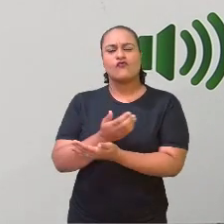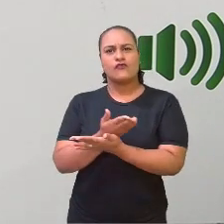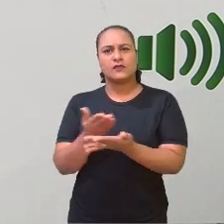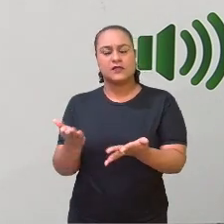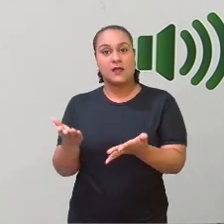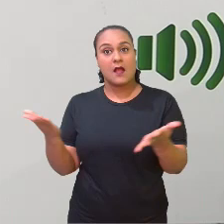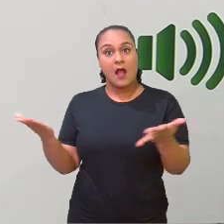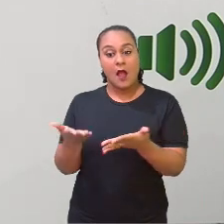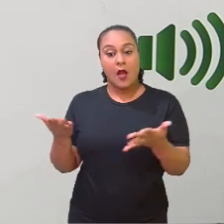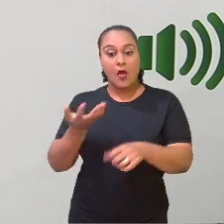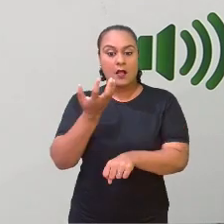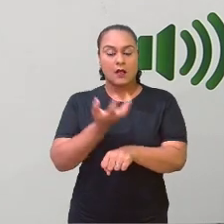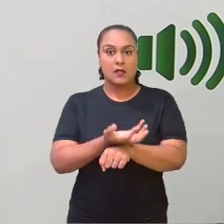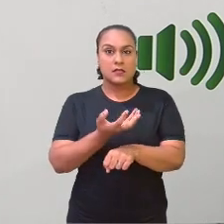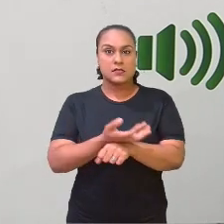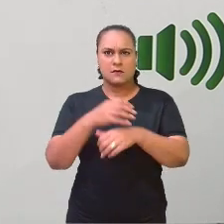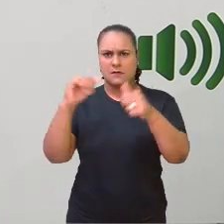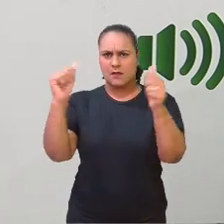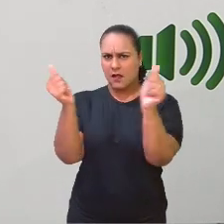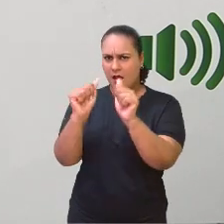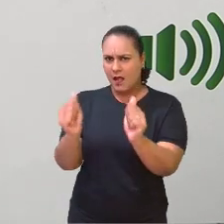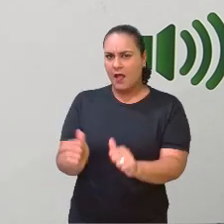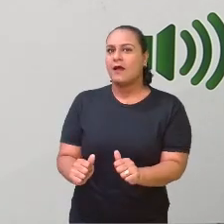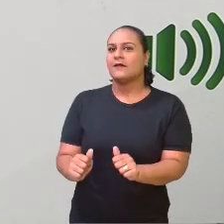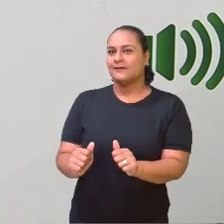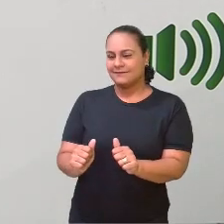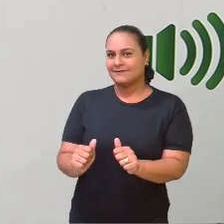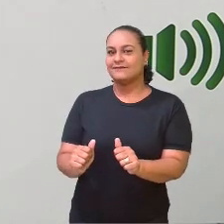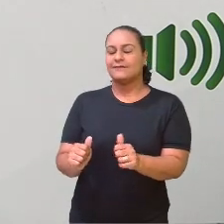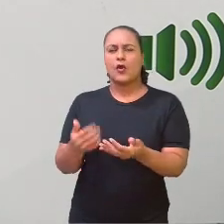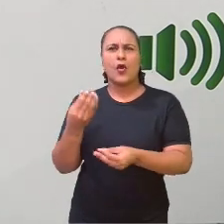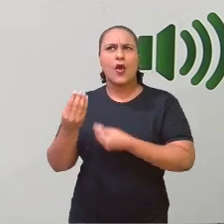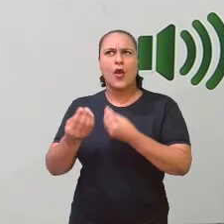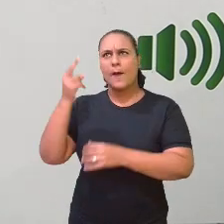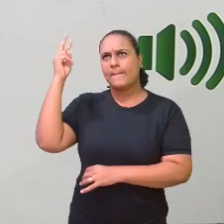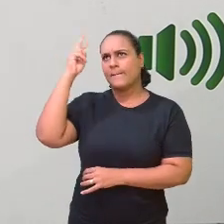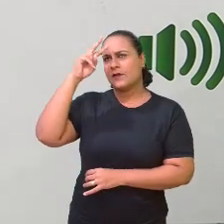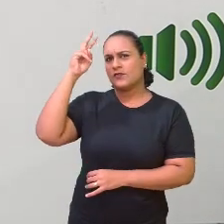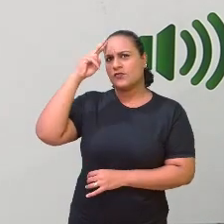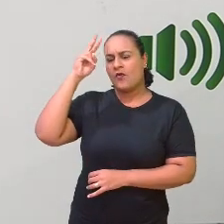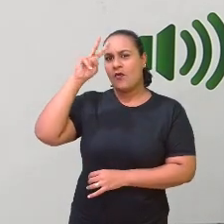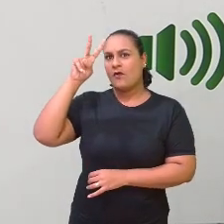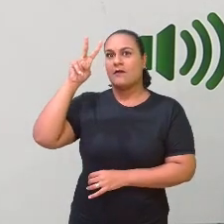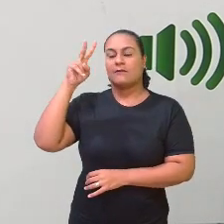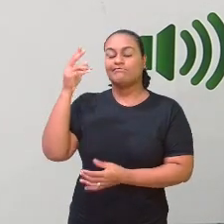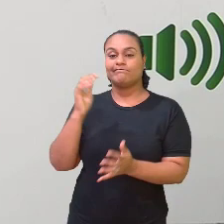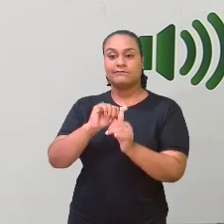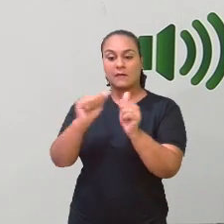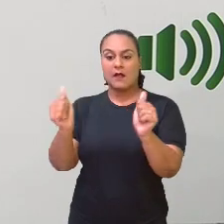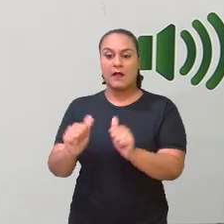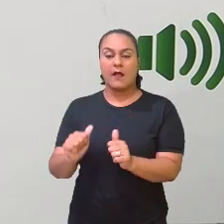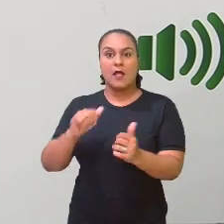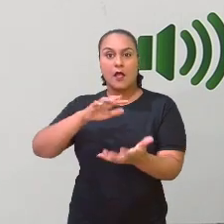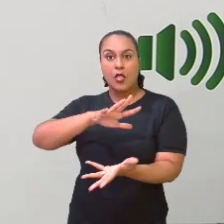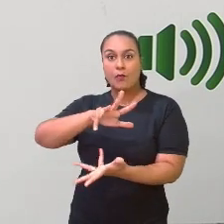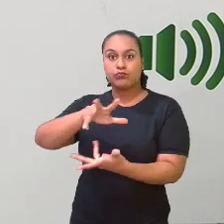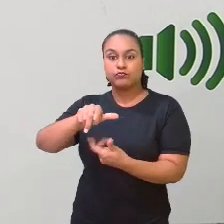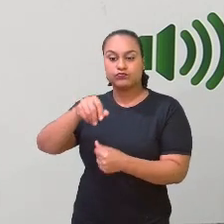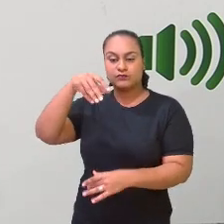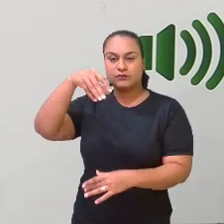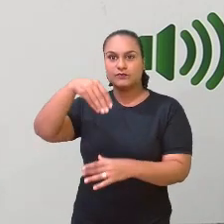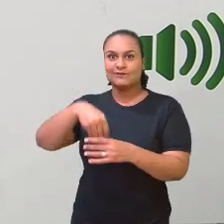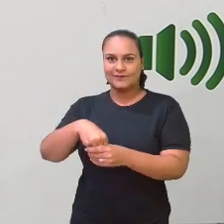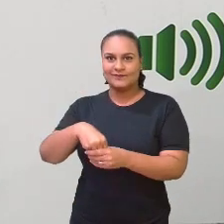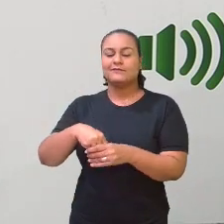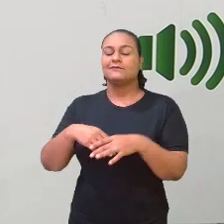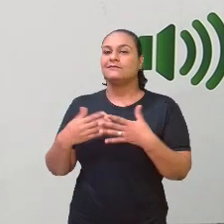fazer arte. Nós vamos comentar um pouco sobre arte, a história da arte no mundo em geral, tá certo?